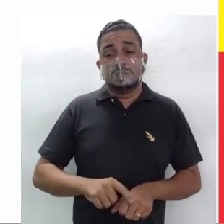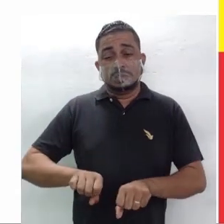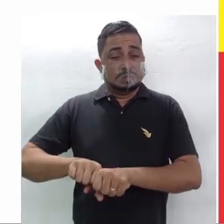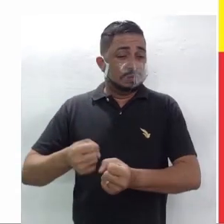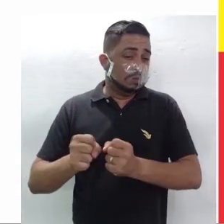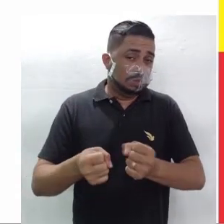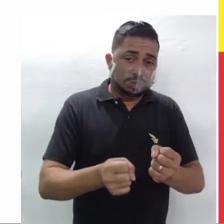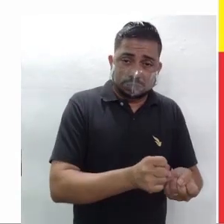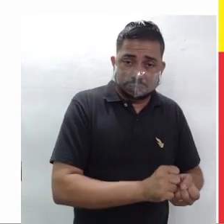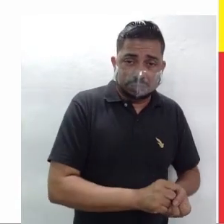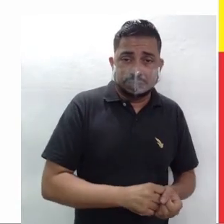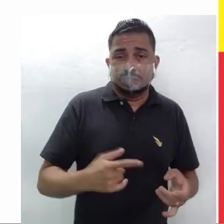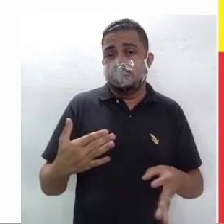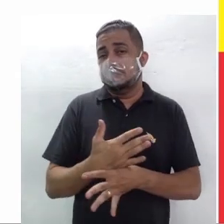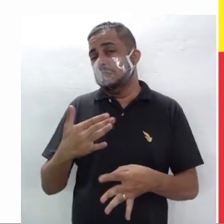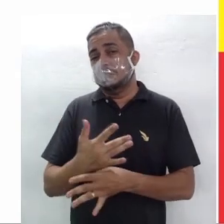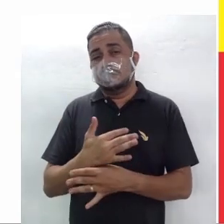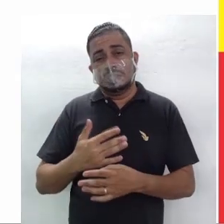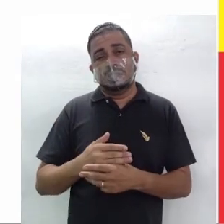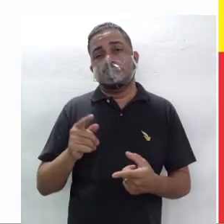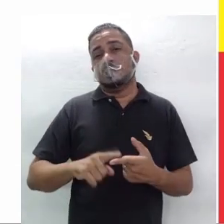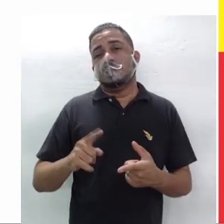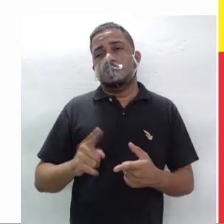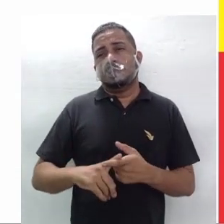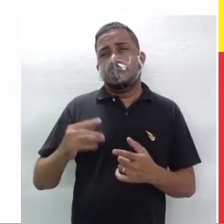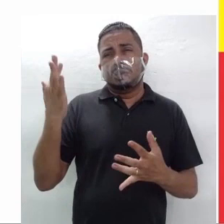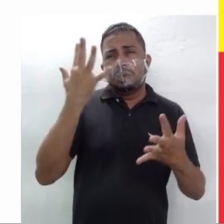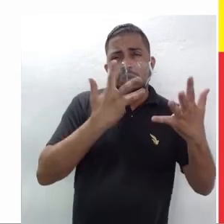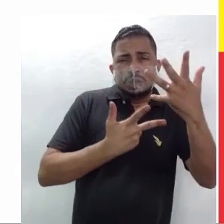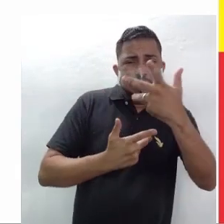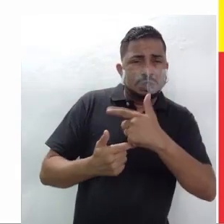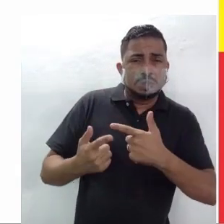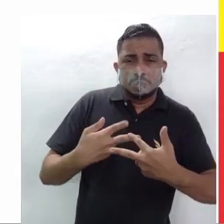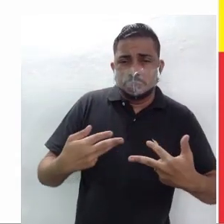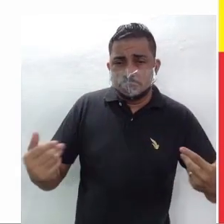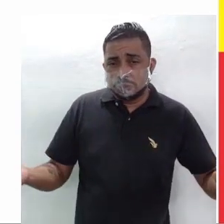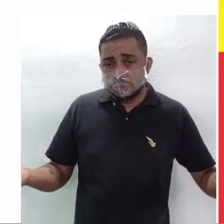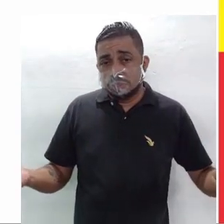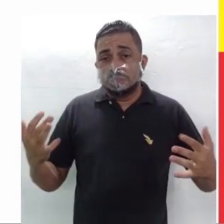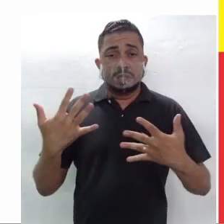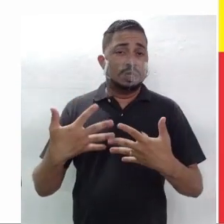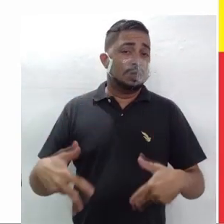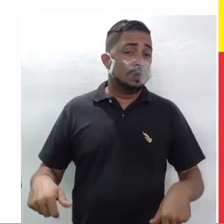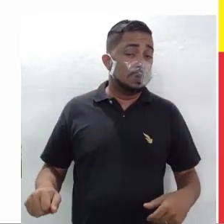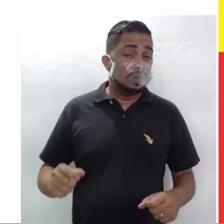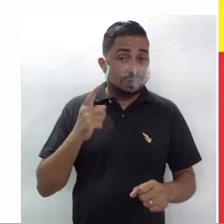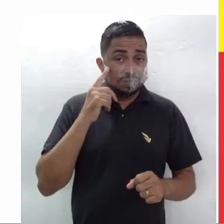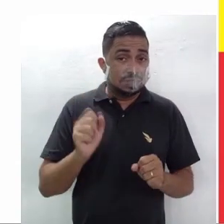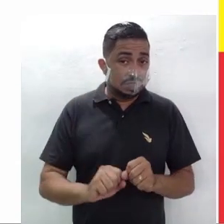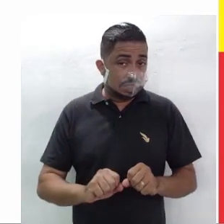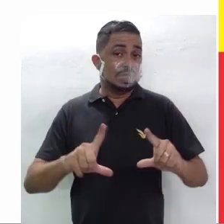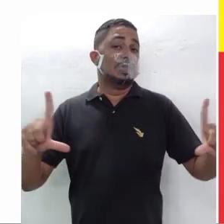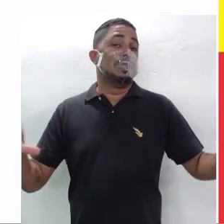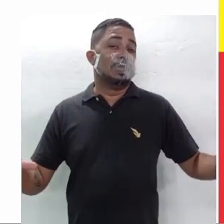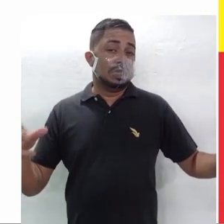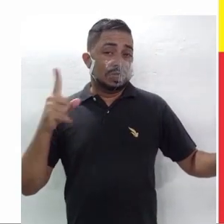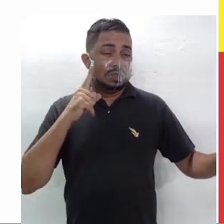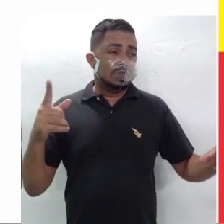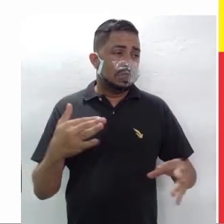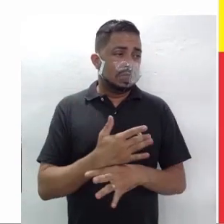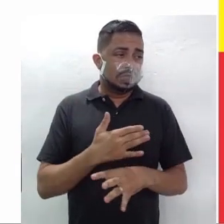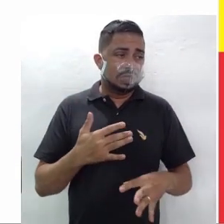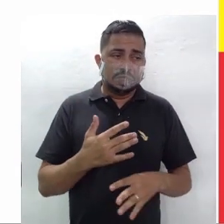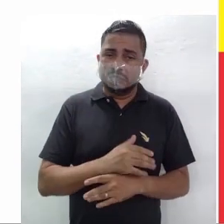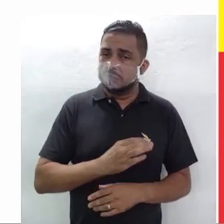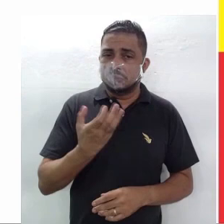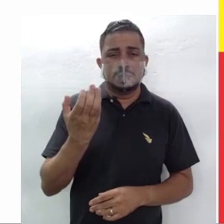a destruição de cidades e paisagens naturais. Na imagem que está aí na telinha, a gente vê uma